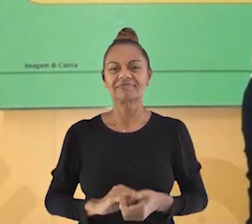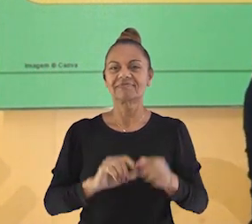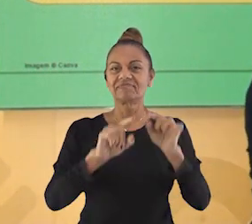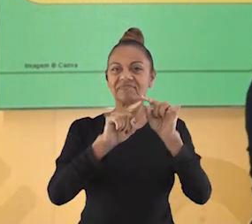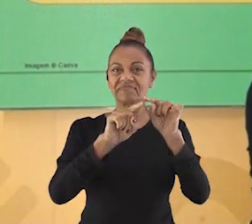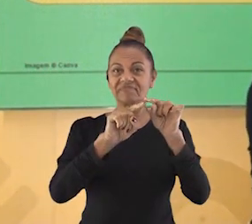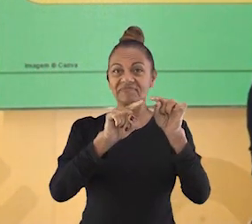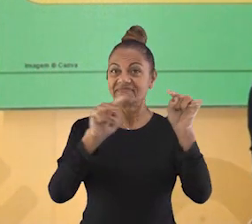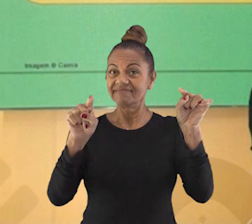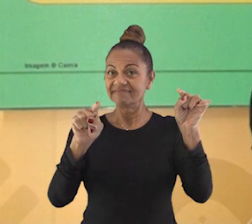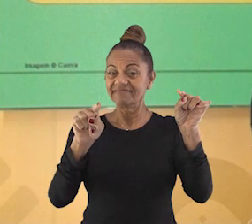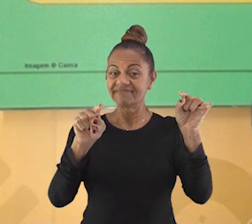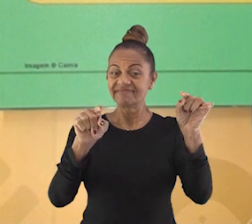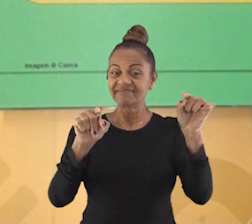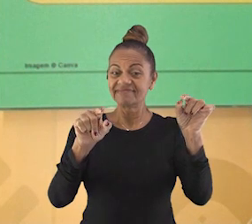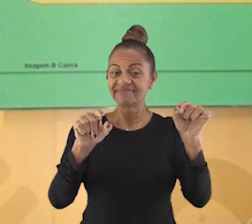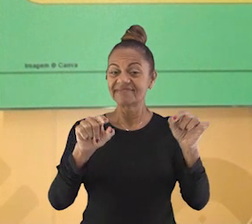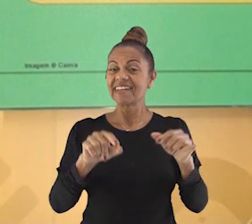Ó.